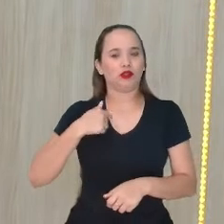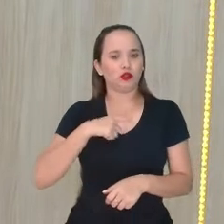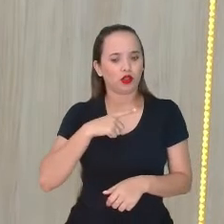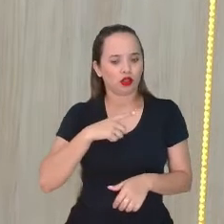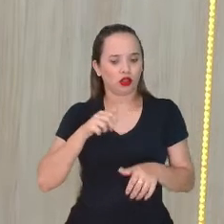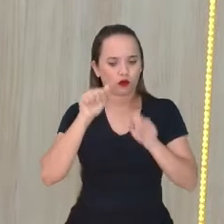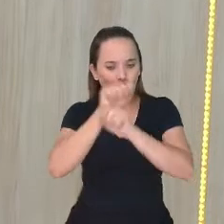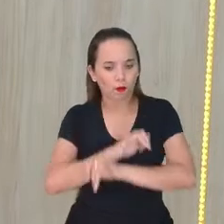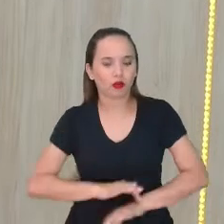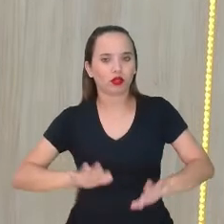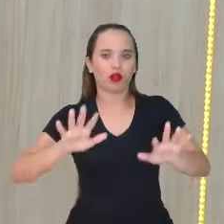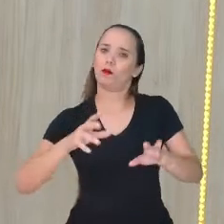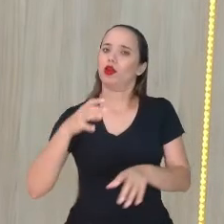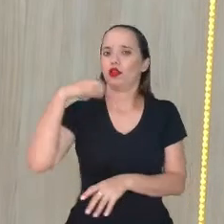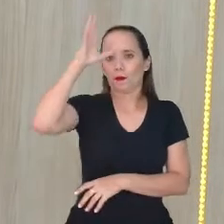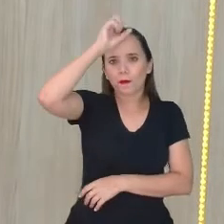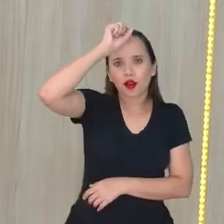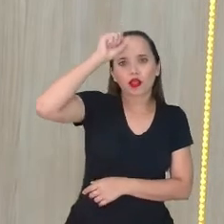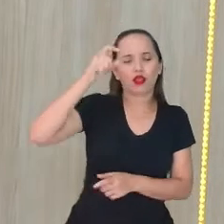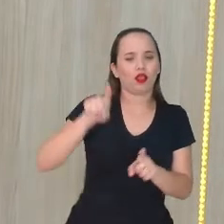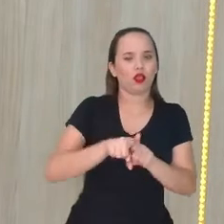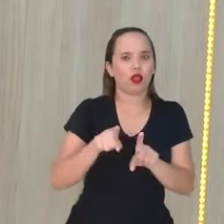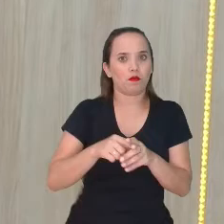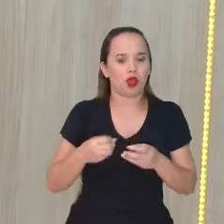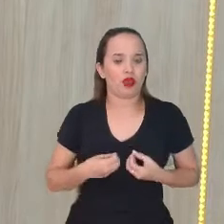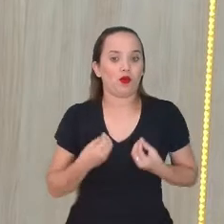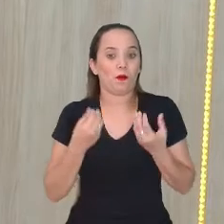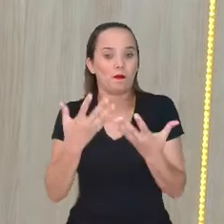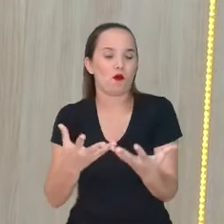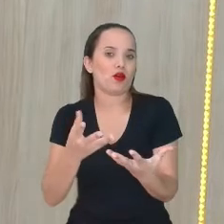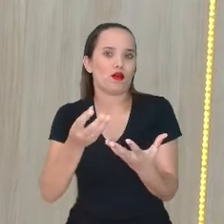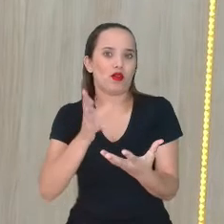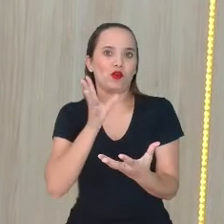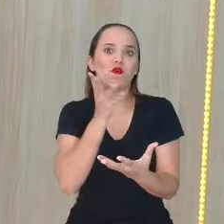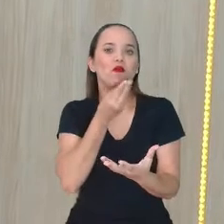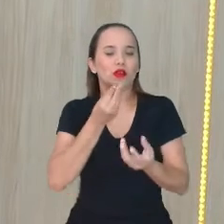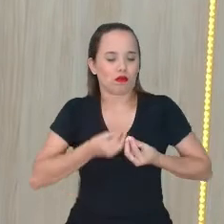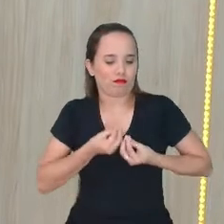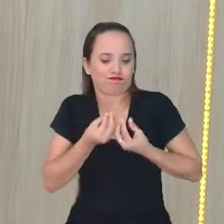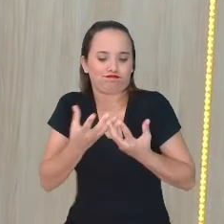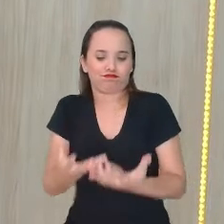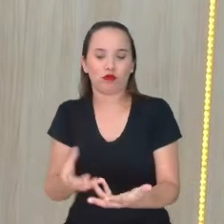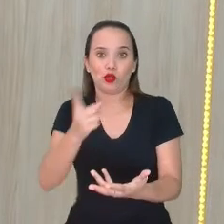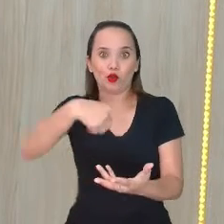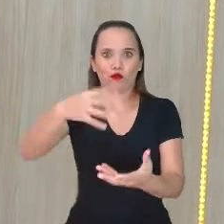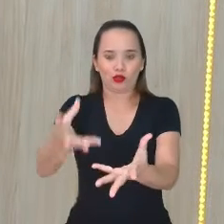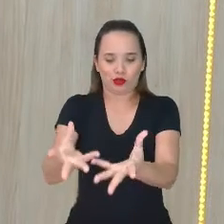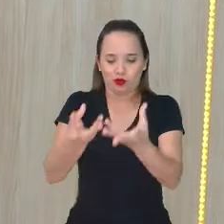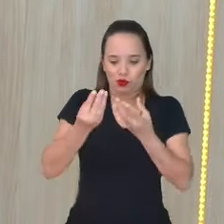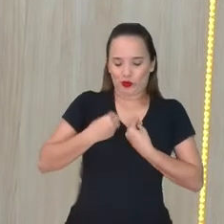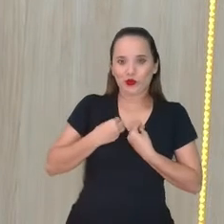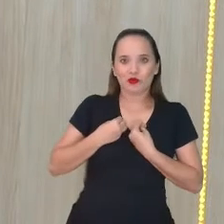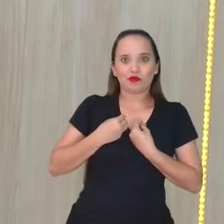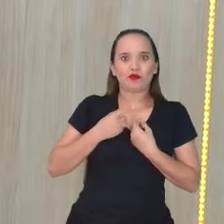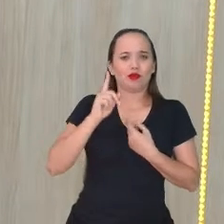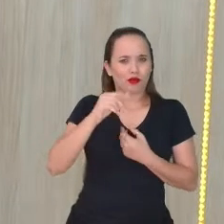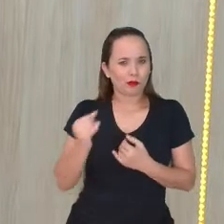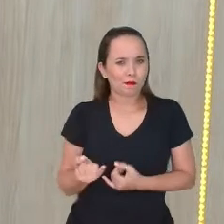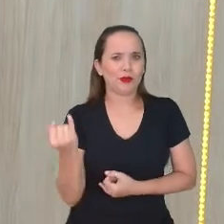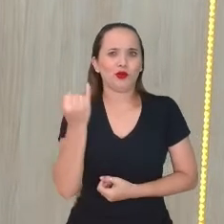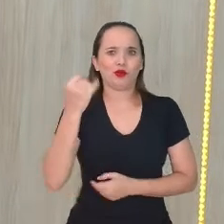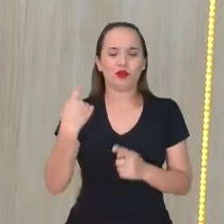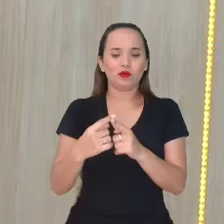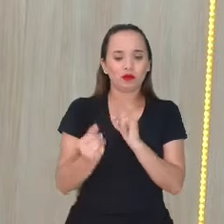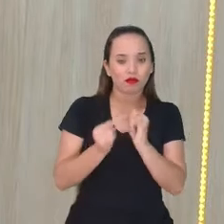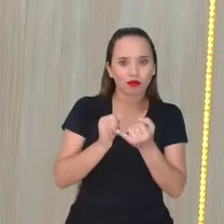da gente aprender. Eu levo um pouquinho para vocês, vocês trazem um pouquinho para a gente. E é muito importante. E a internet aí, né?